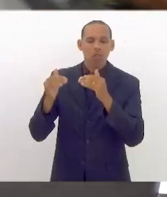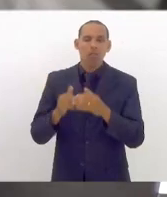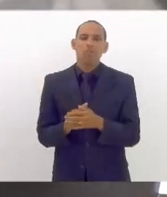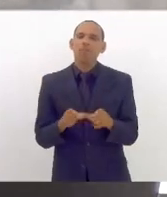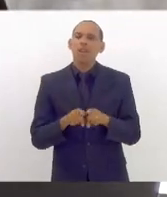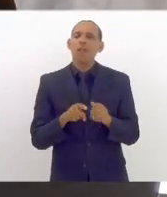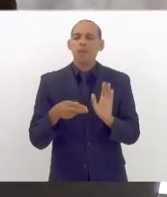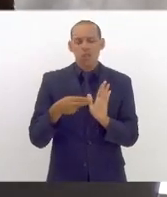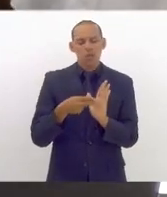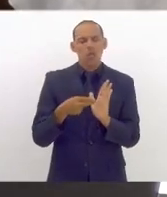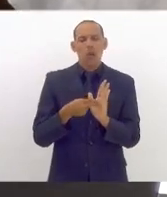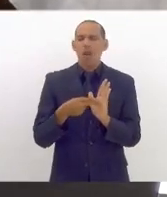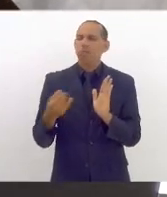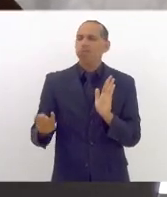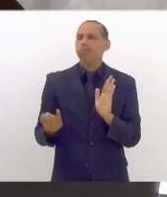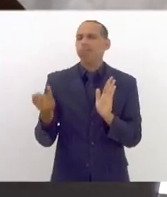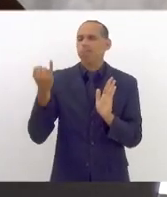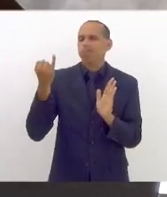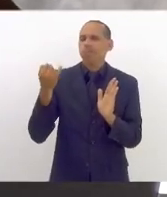uma nota fundamental